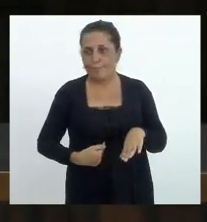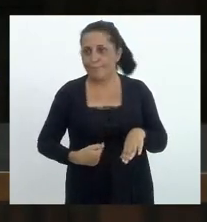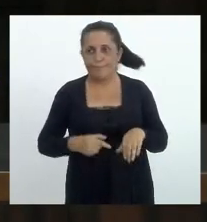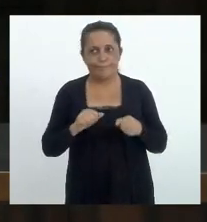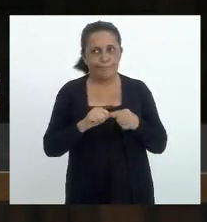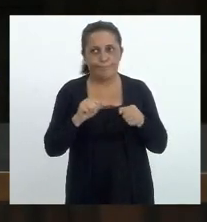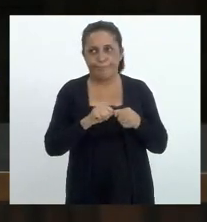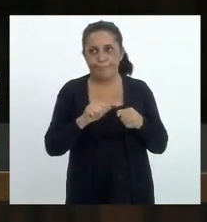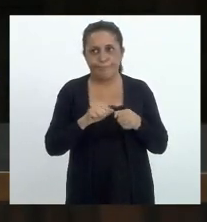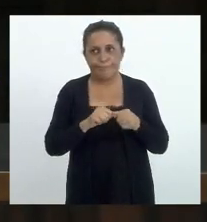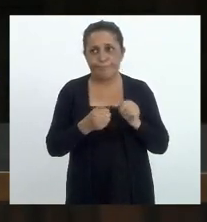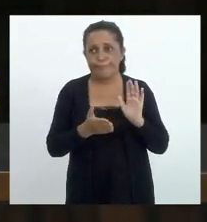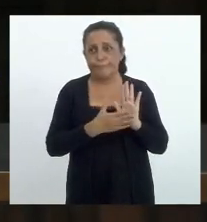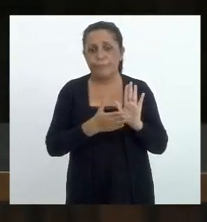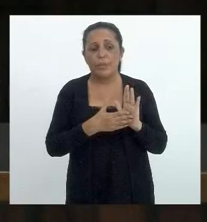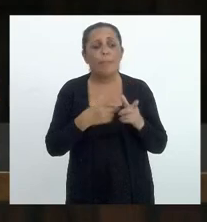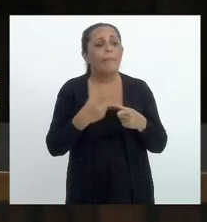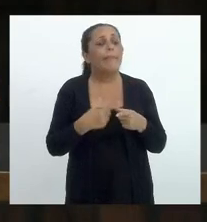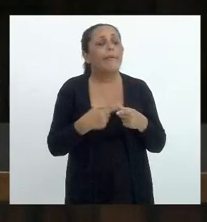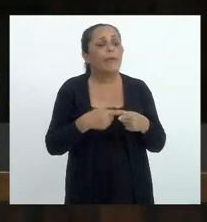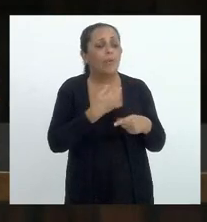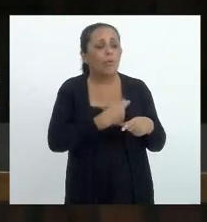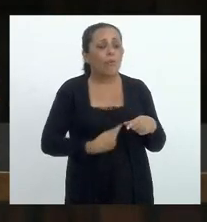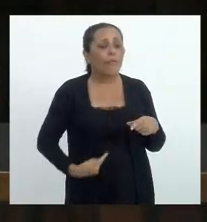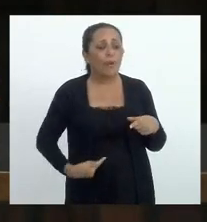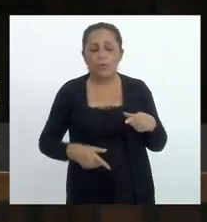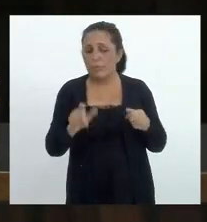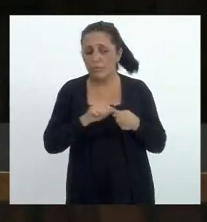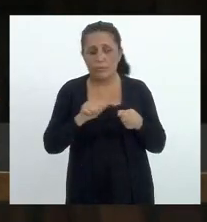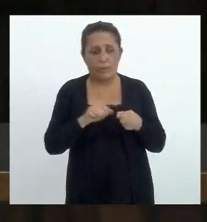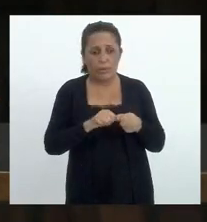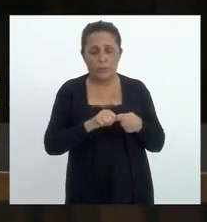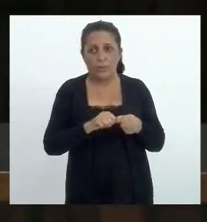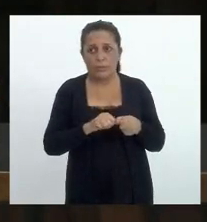saber o deputado por que o governo não cumpre um preceito